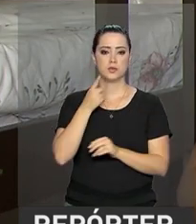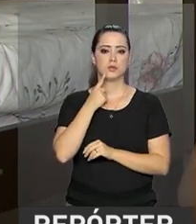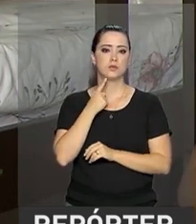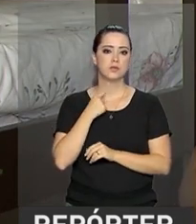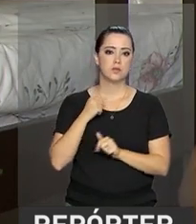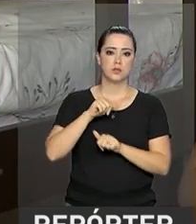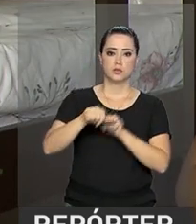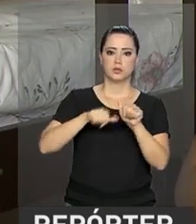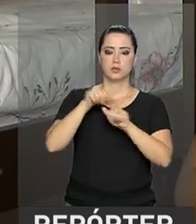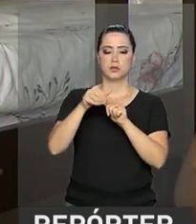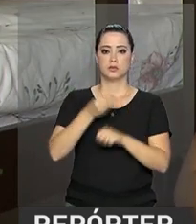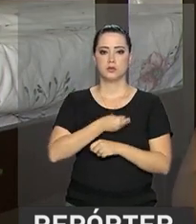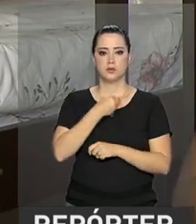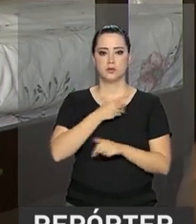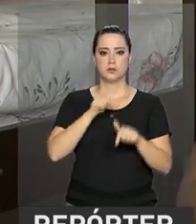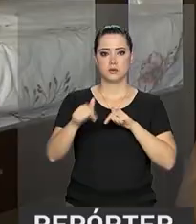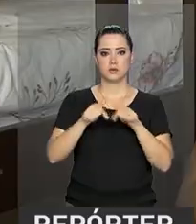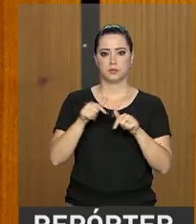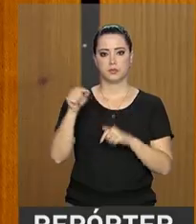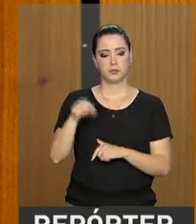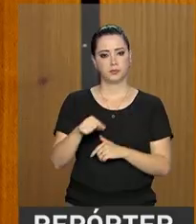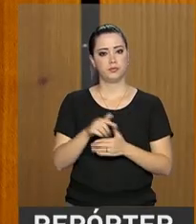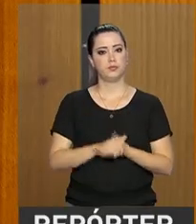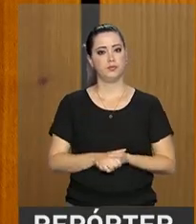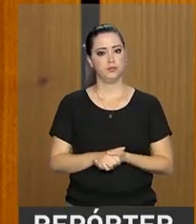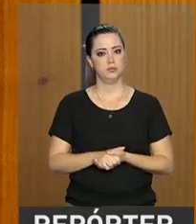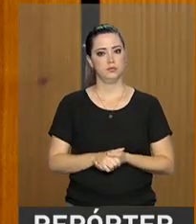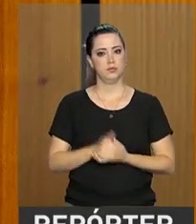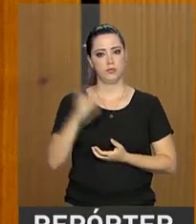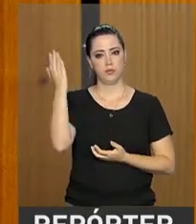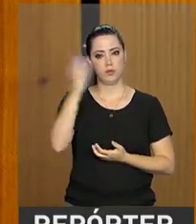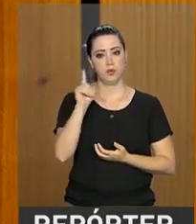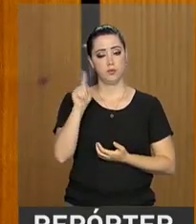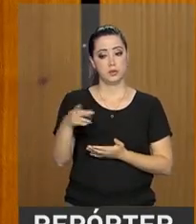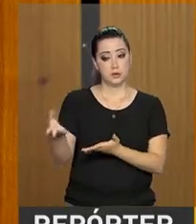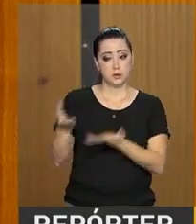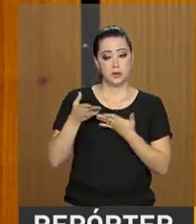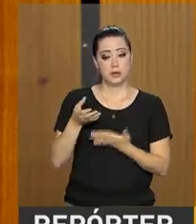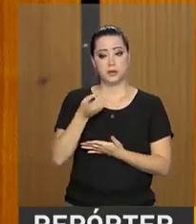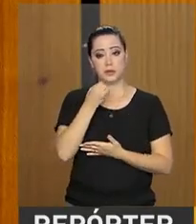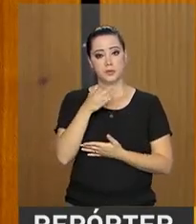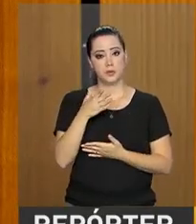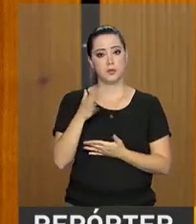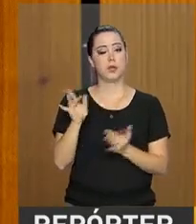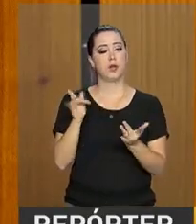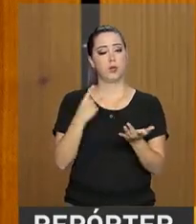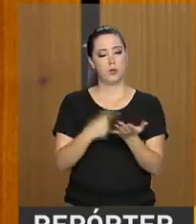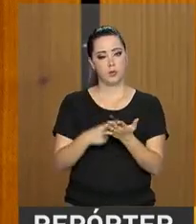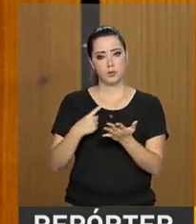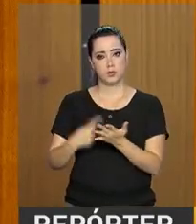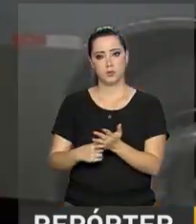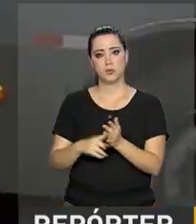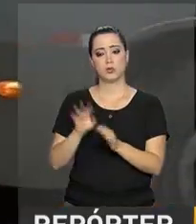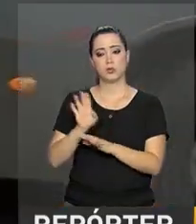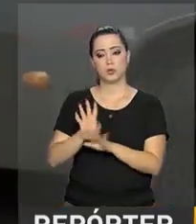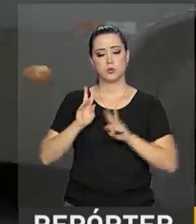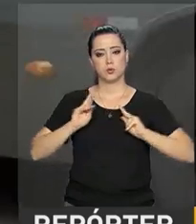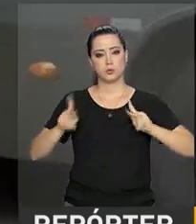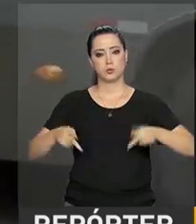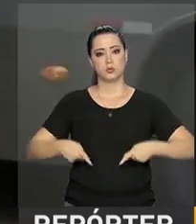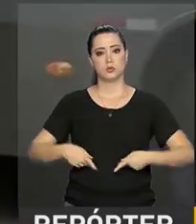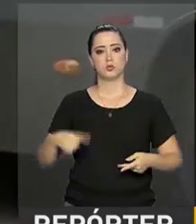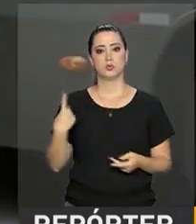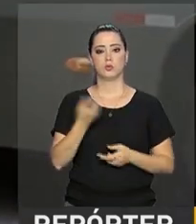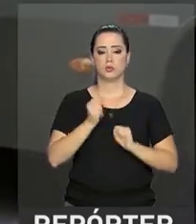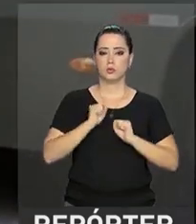de recomeçar a trabalhar aqui. O Brasil é um país receptivo, que adere aos acordos humanitários. Na medida da